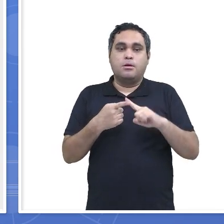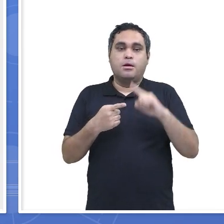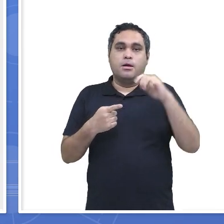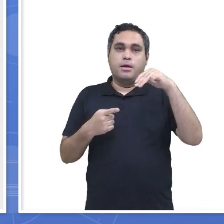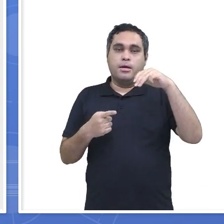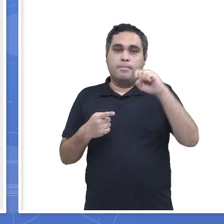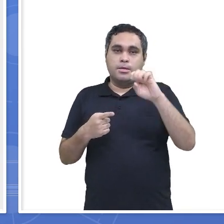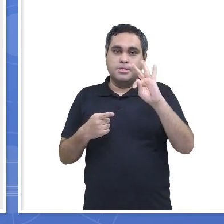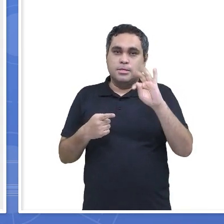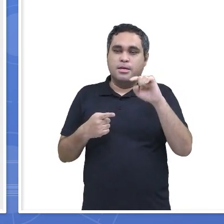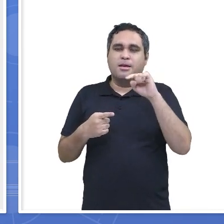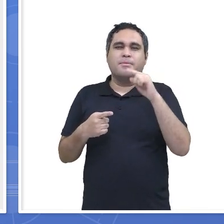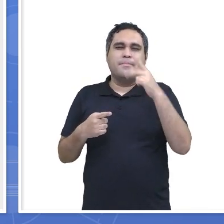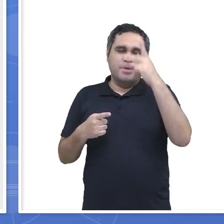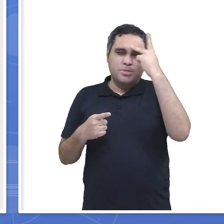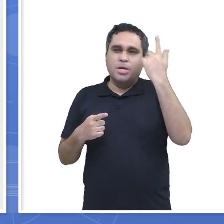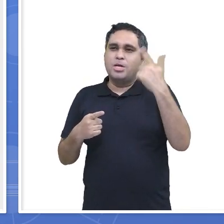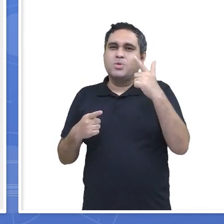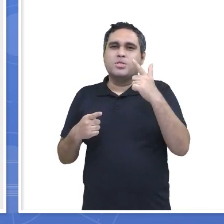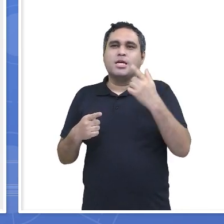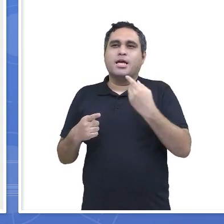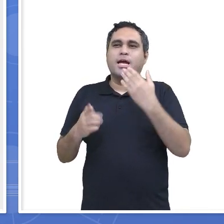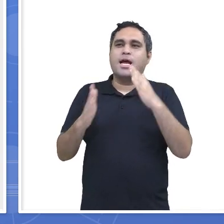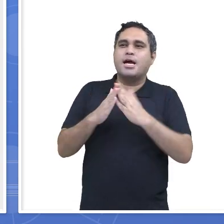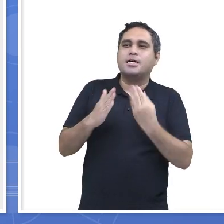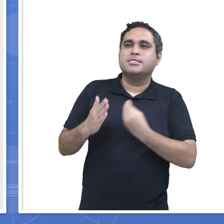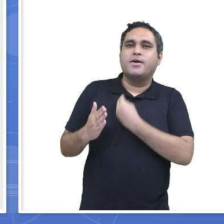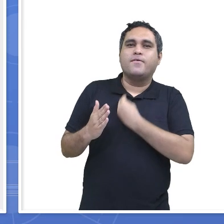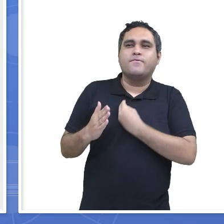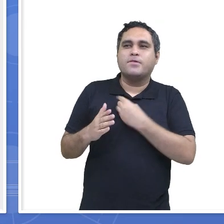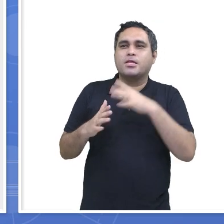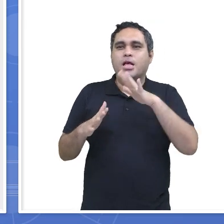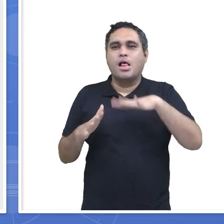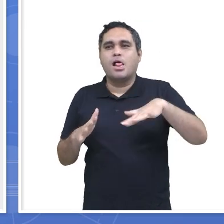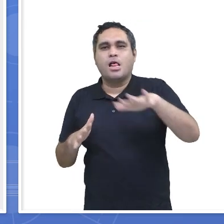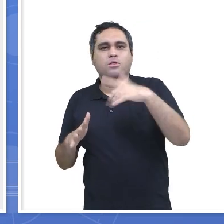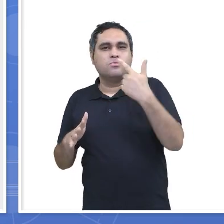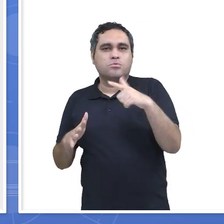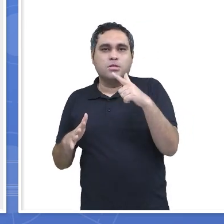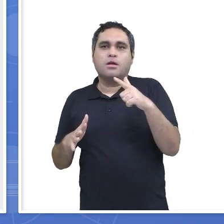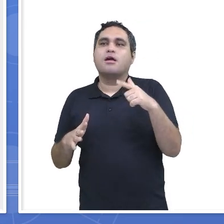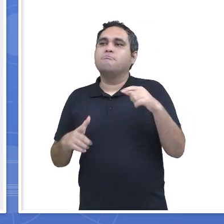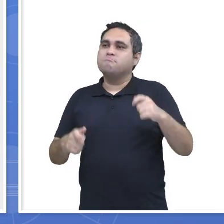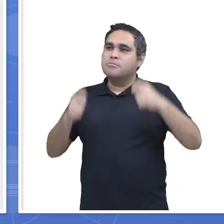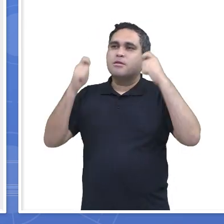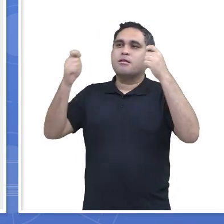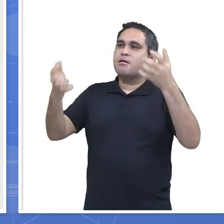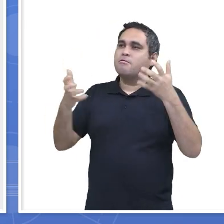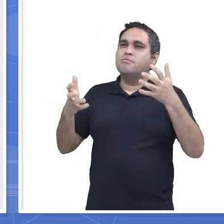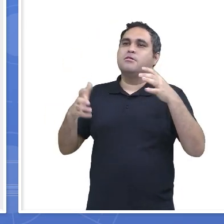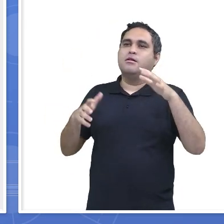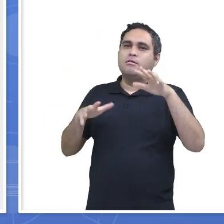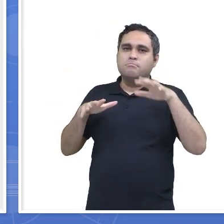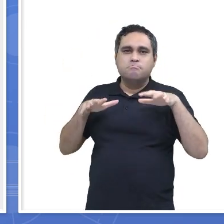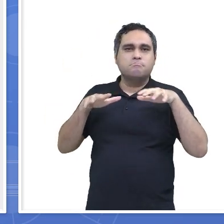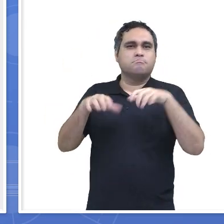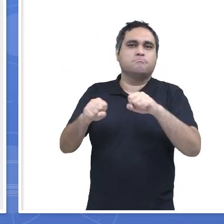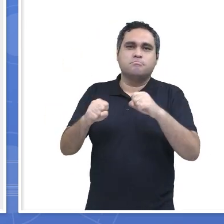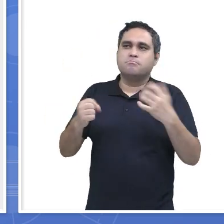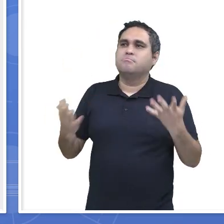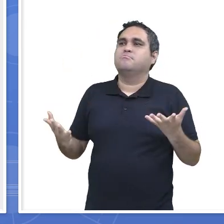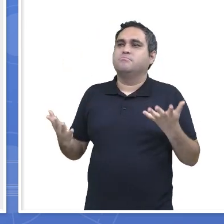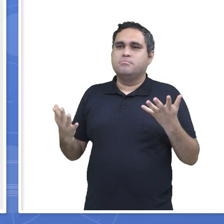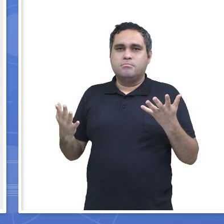Terra. Esse movimento, ele luta por terra, né, e por uma efetiva reforma